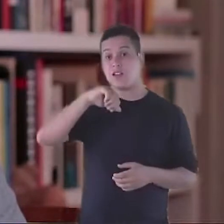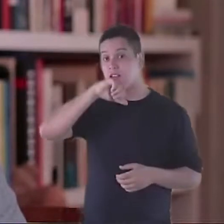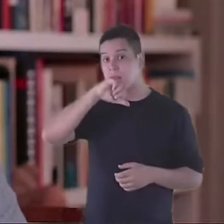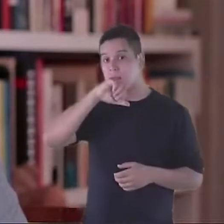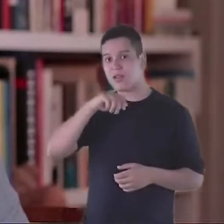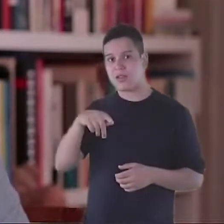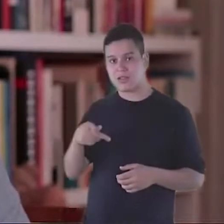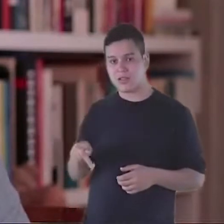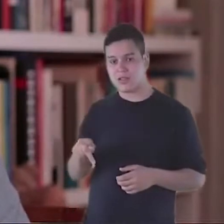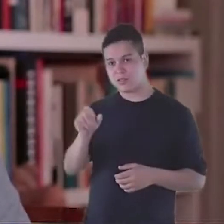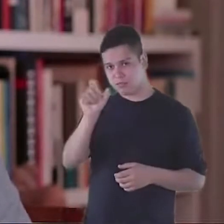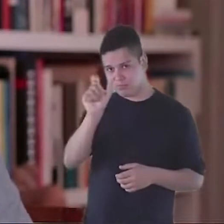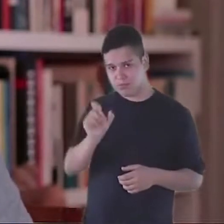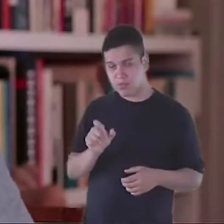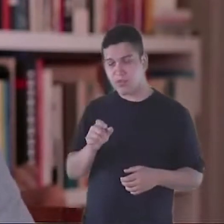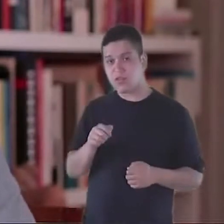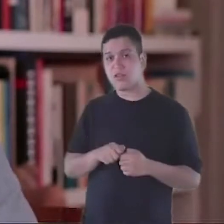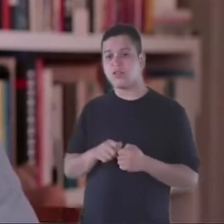tá?